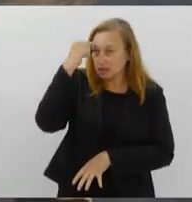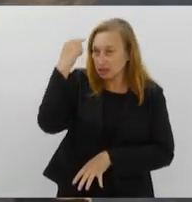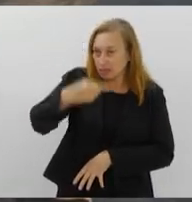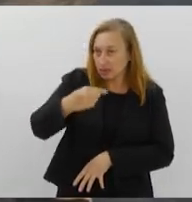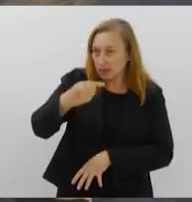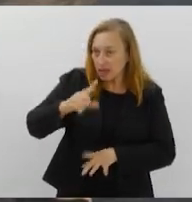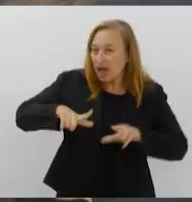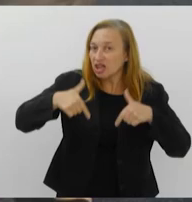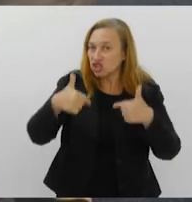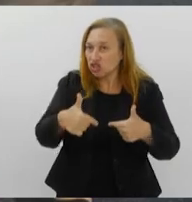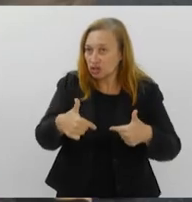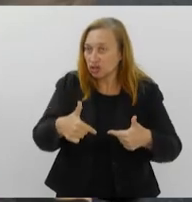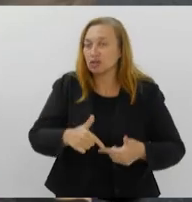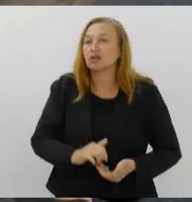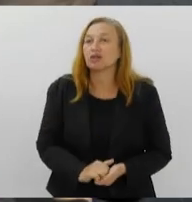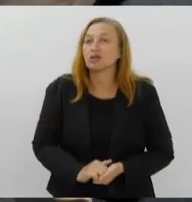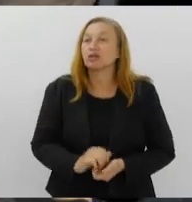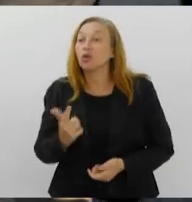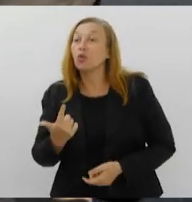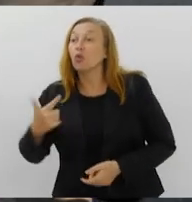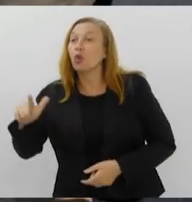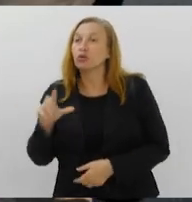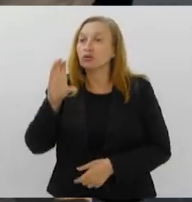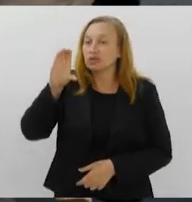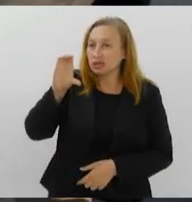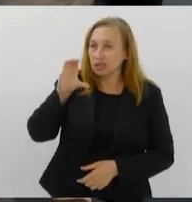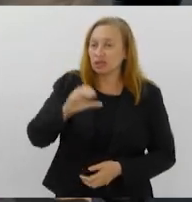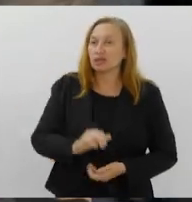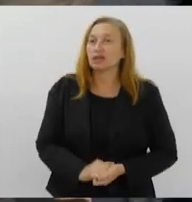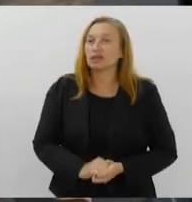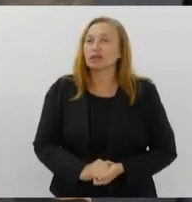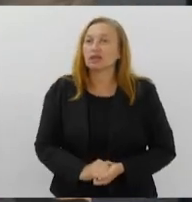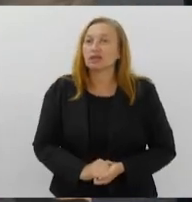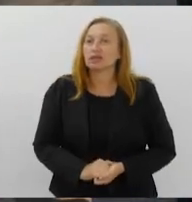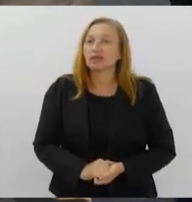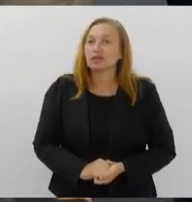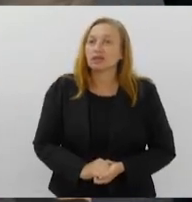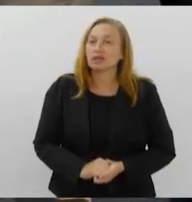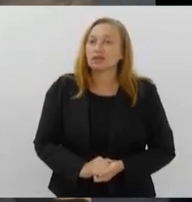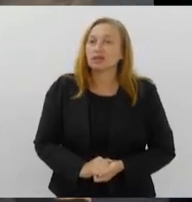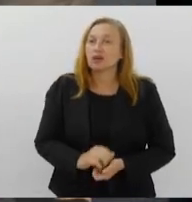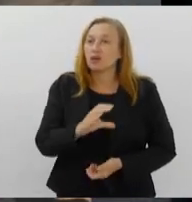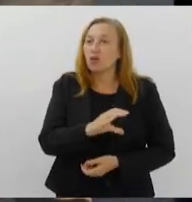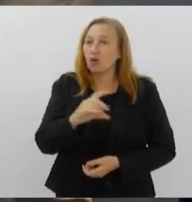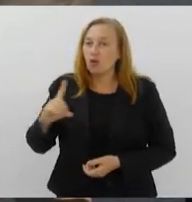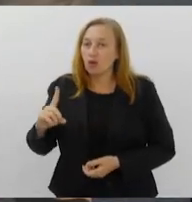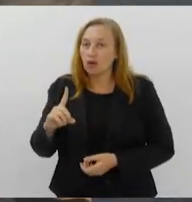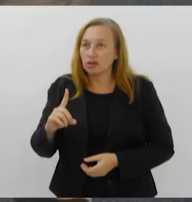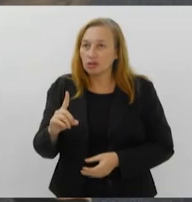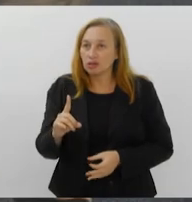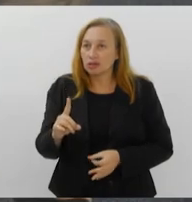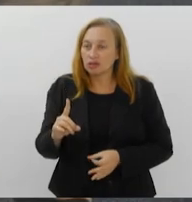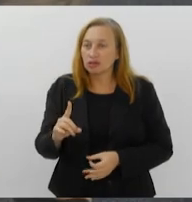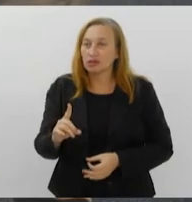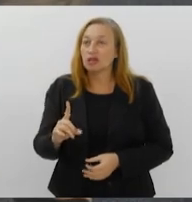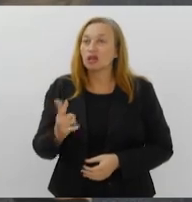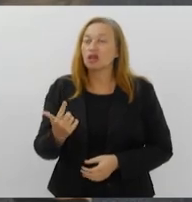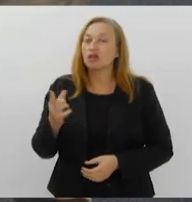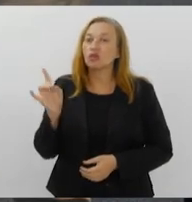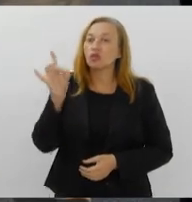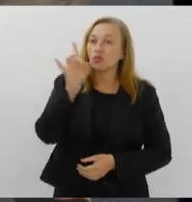é, agir, o outro C de coordenar e o último C